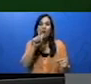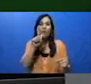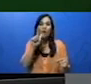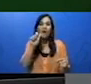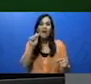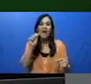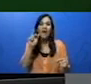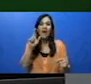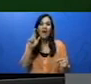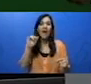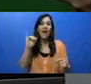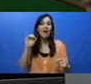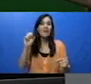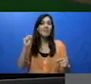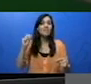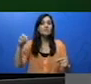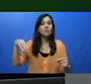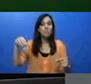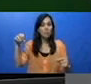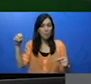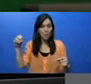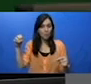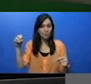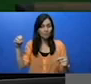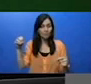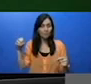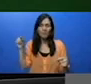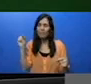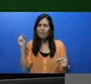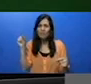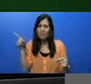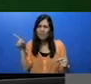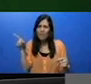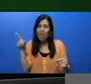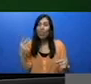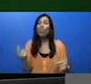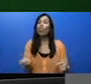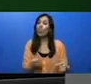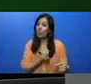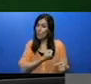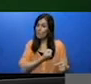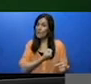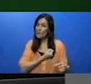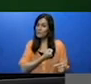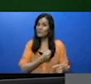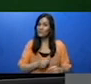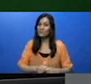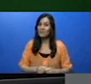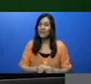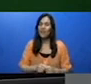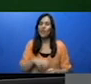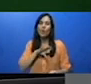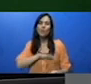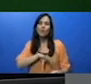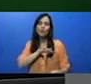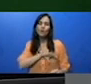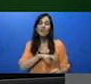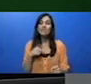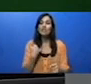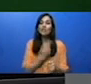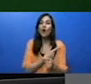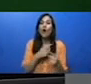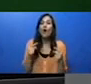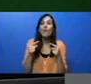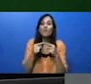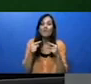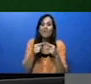os algarismos, nós formamos um número diferente. Na língua portuguesa, quando nós combinamos as letrinhas, olha, nós